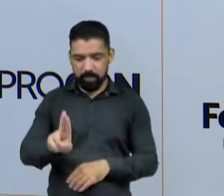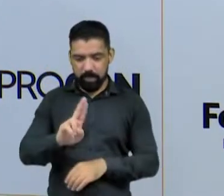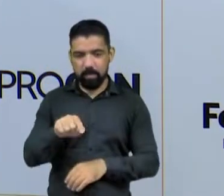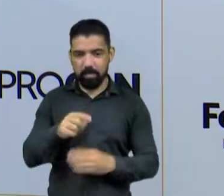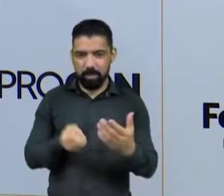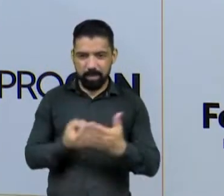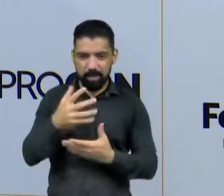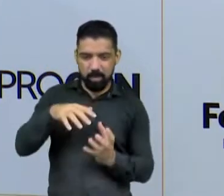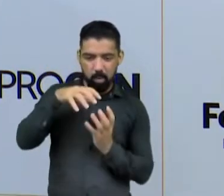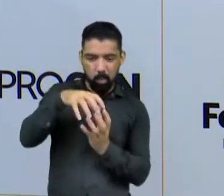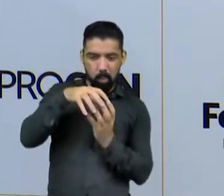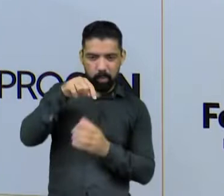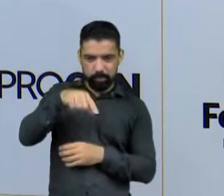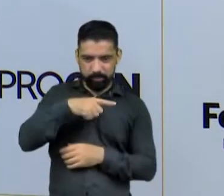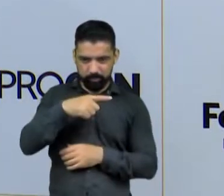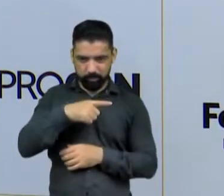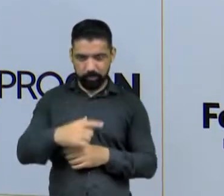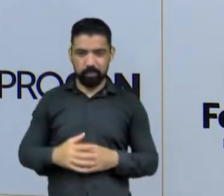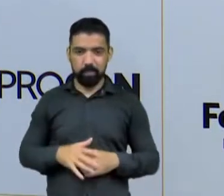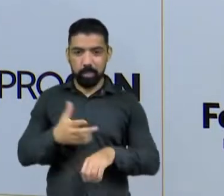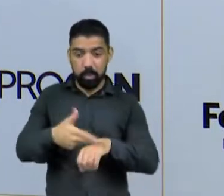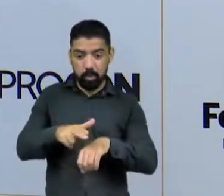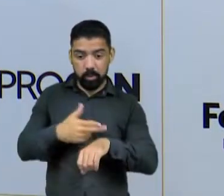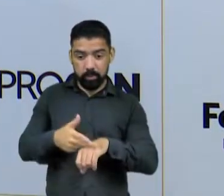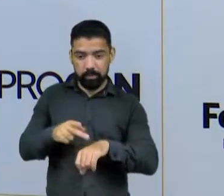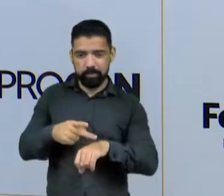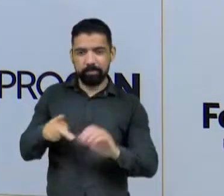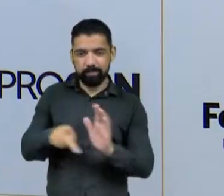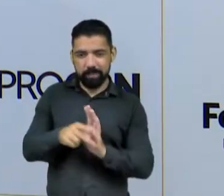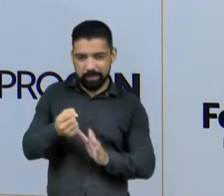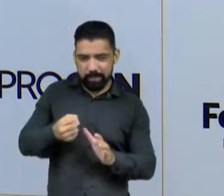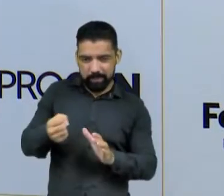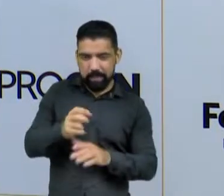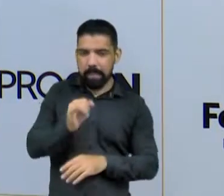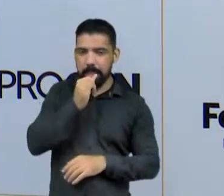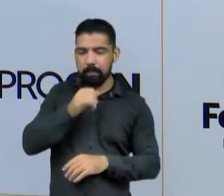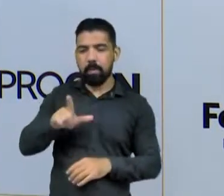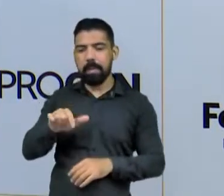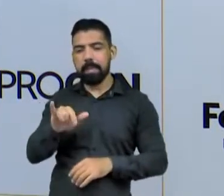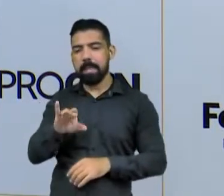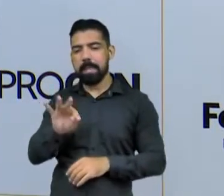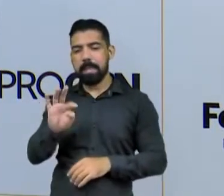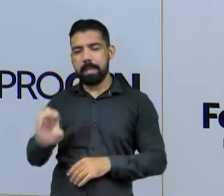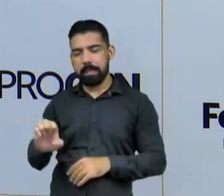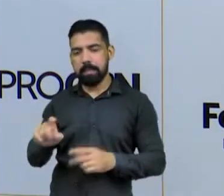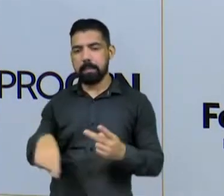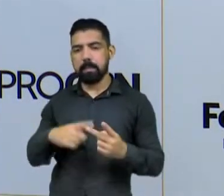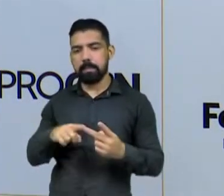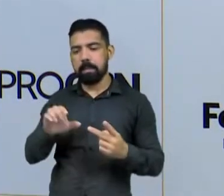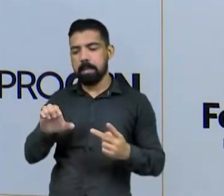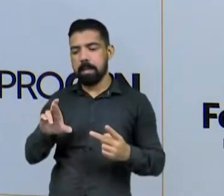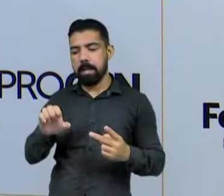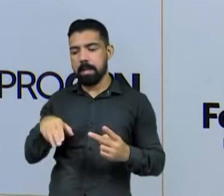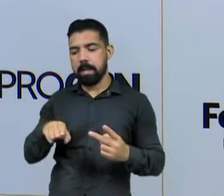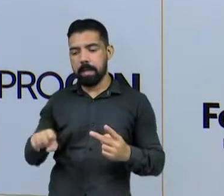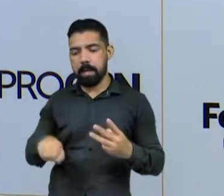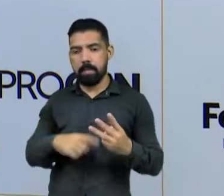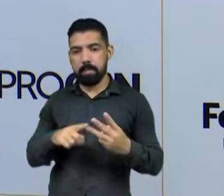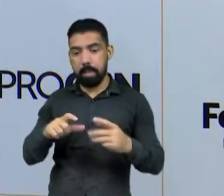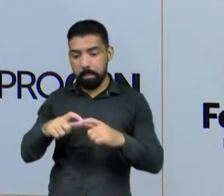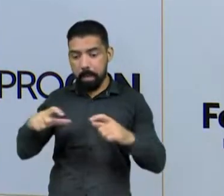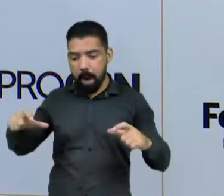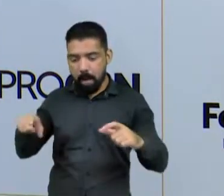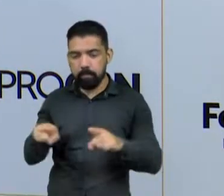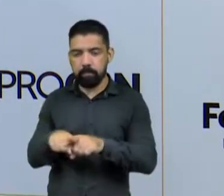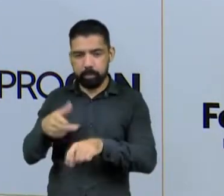na fabricação de um chocolate caseiro, como é o caso de leite condensado, creme de leite, a própria barra de chocolate. E aí